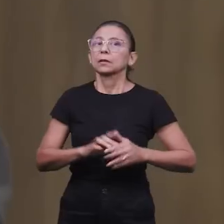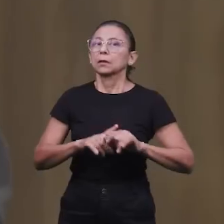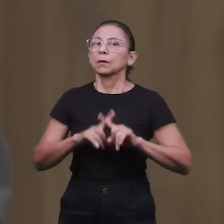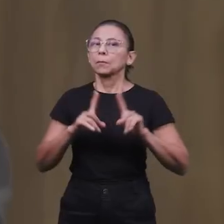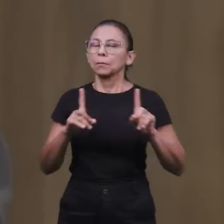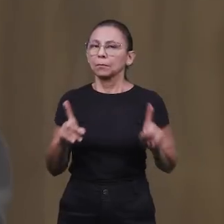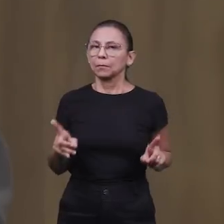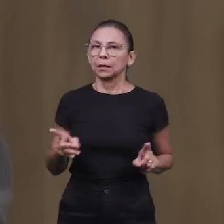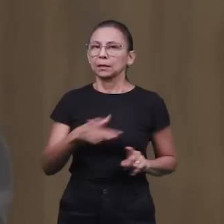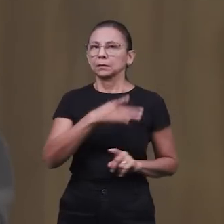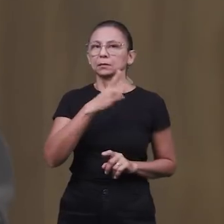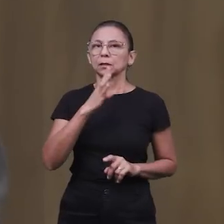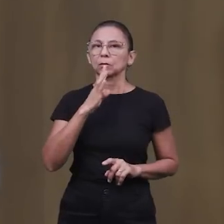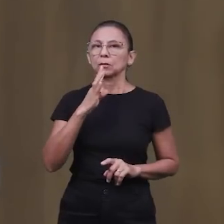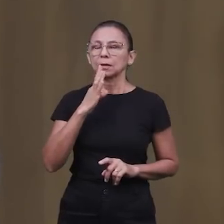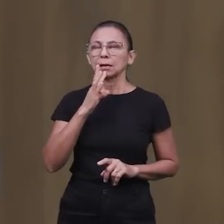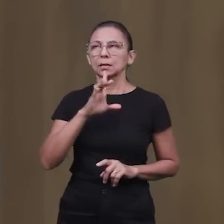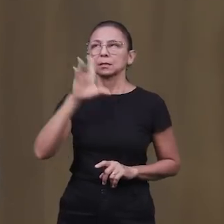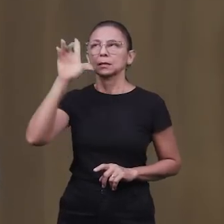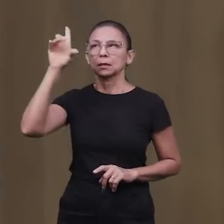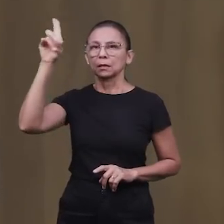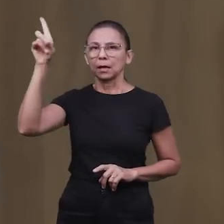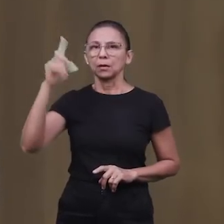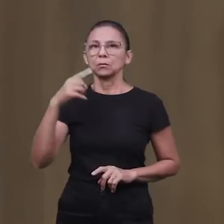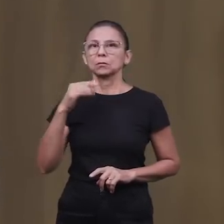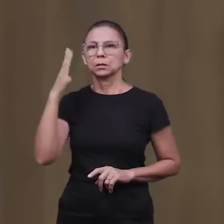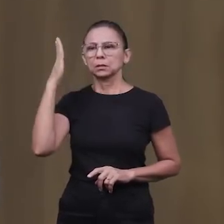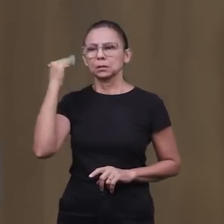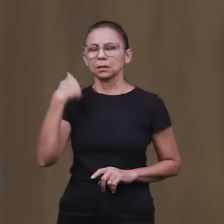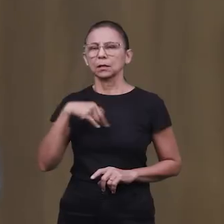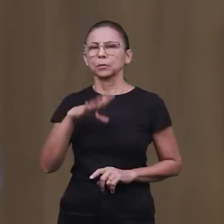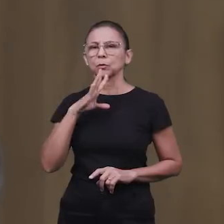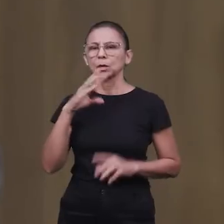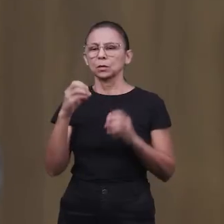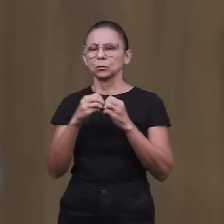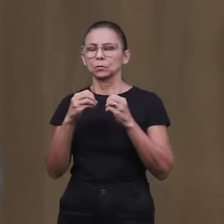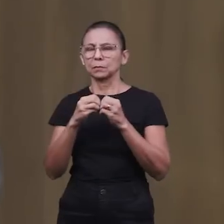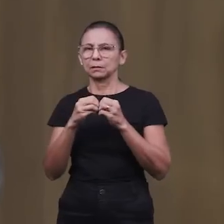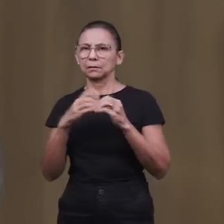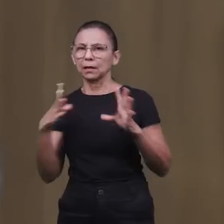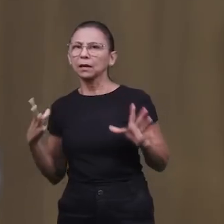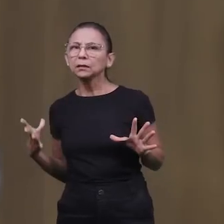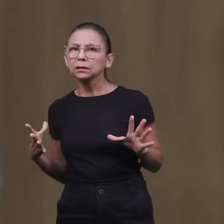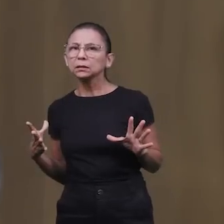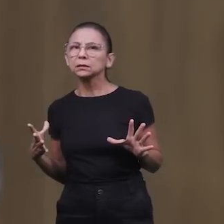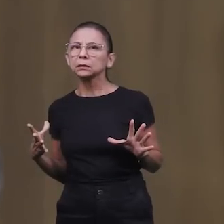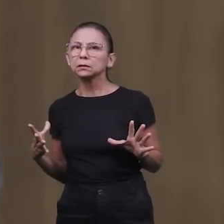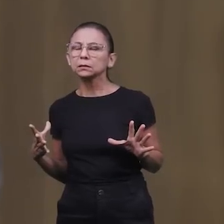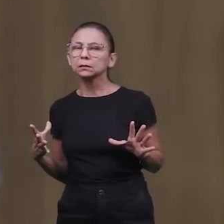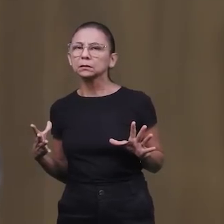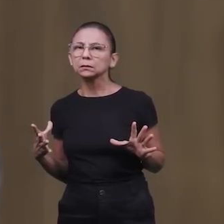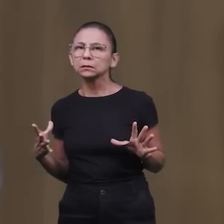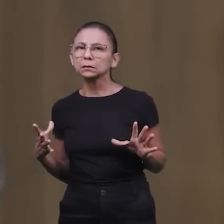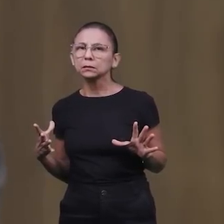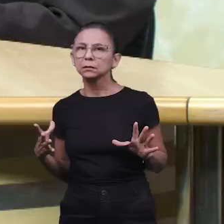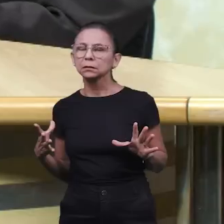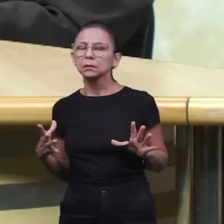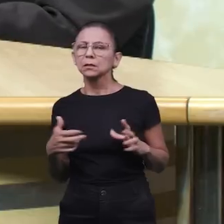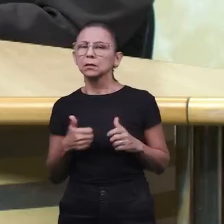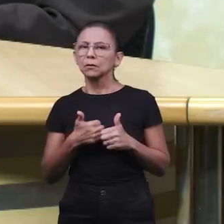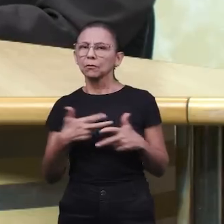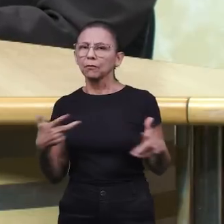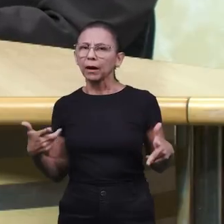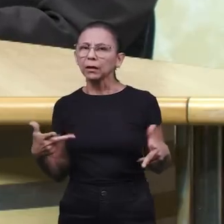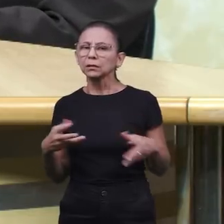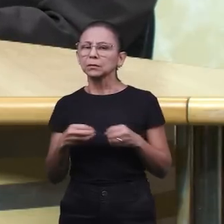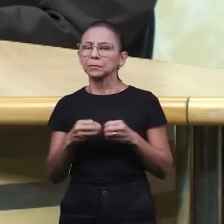Deus de Israel, que fez as maravilhas no Egito, que tirou a água da rocha, que abriu o Mar Vermelho,